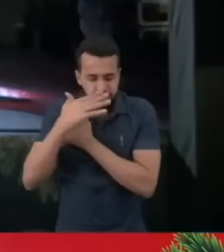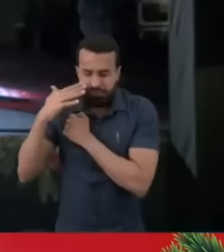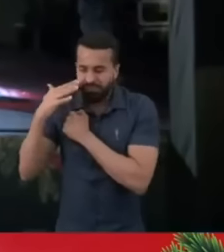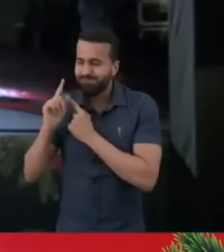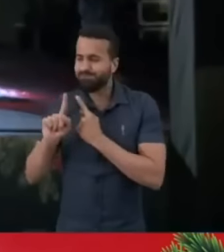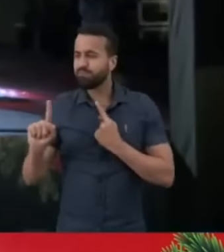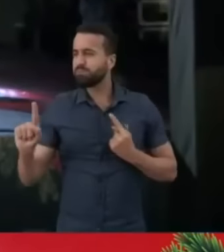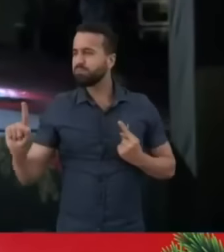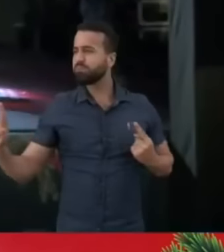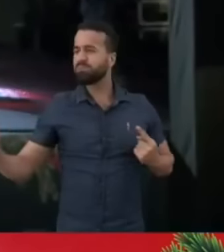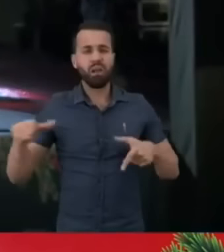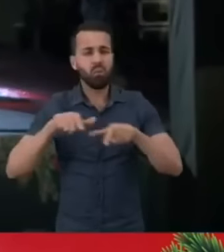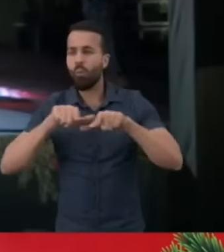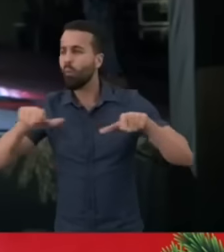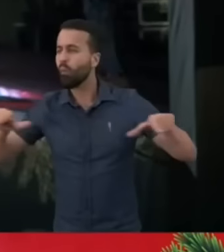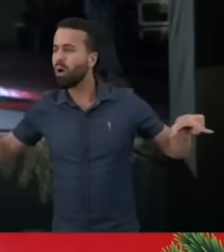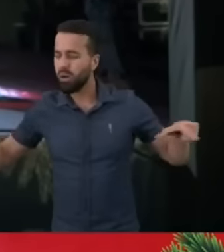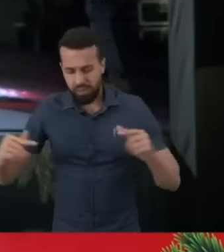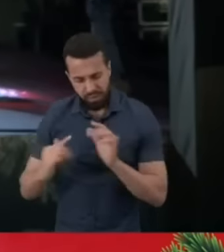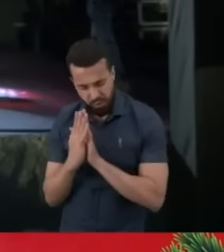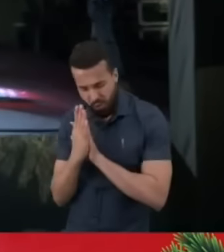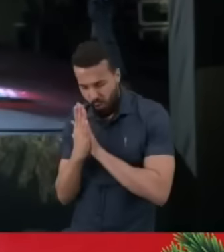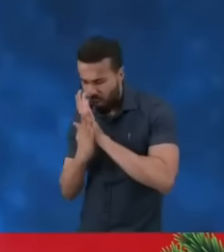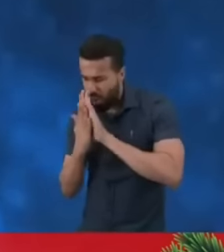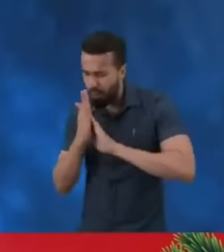sem teu beijo,